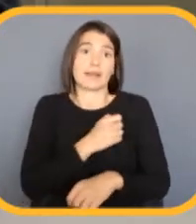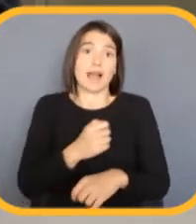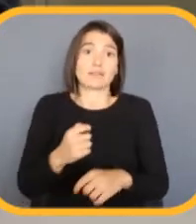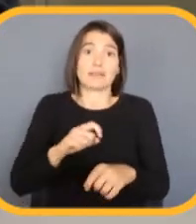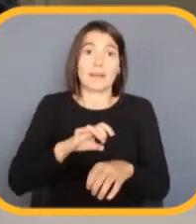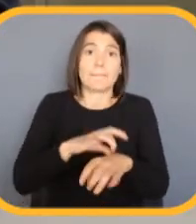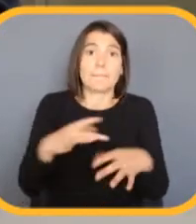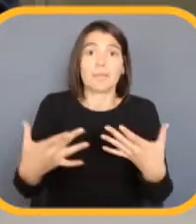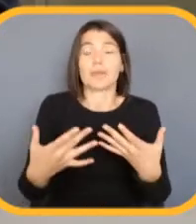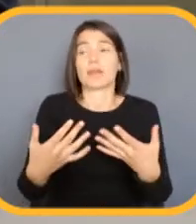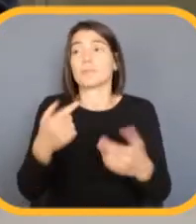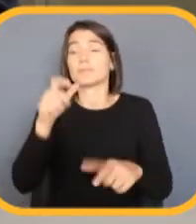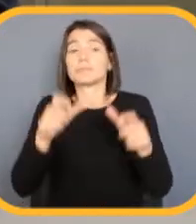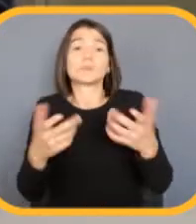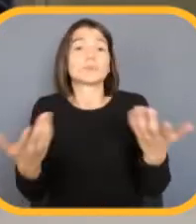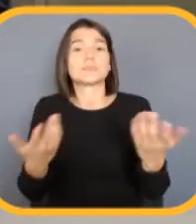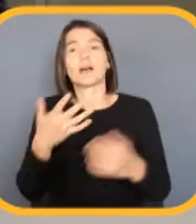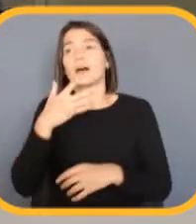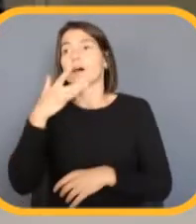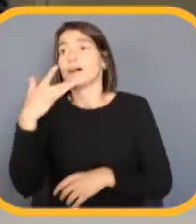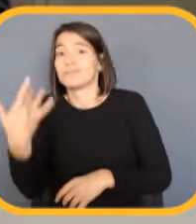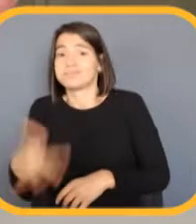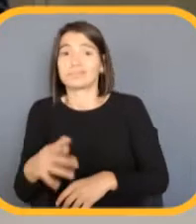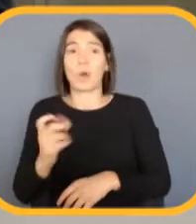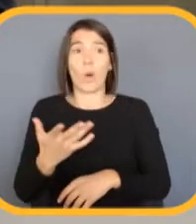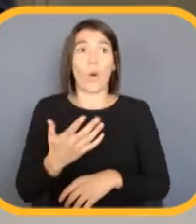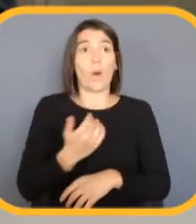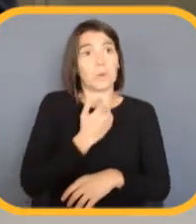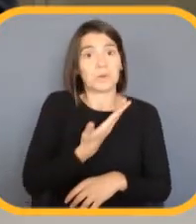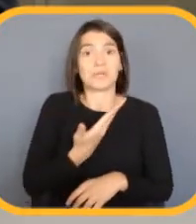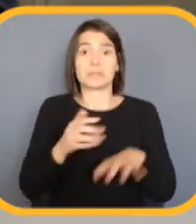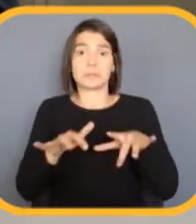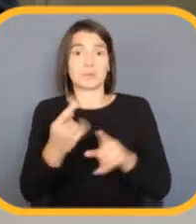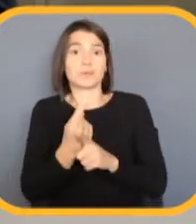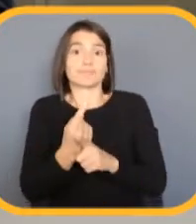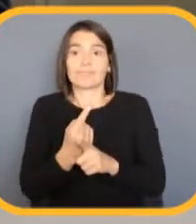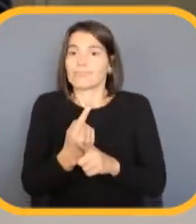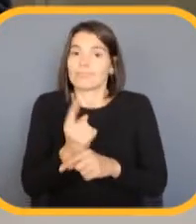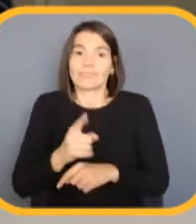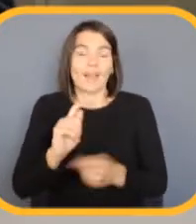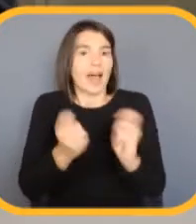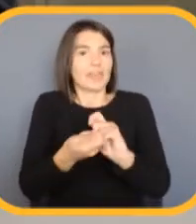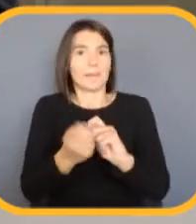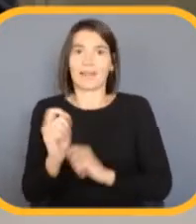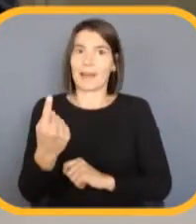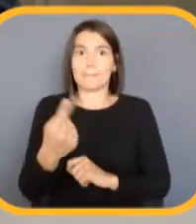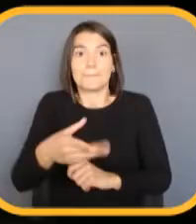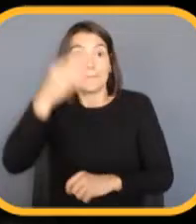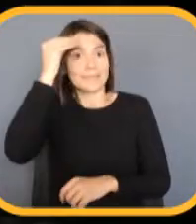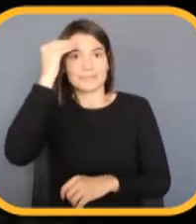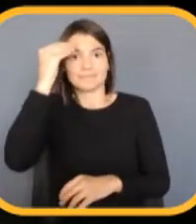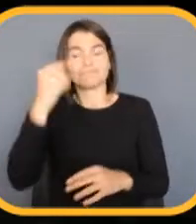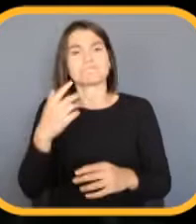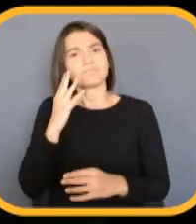assim, durante a pandemia, onde as pessoas, independentemente do seu grau de estar à vontade ou não com estas